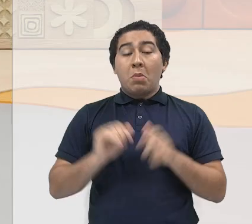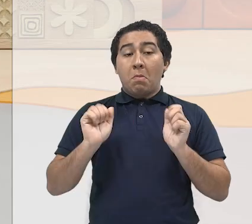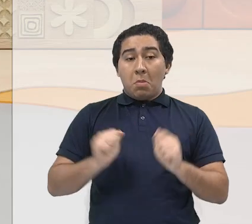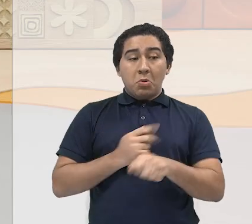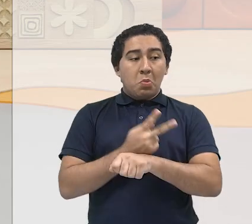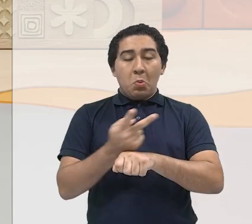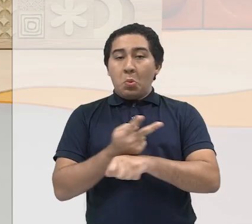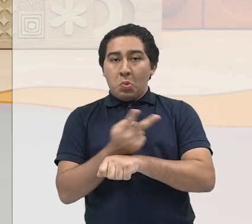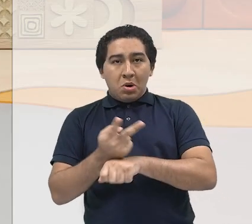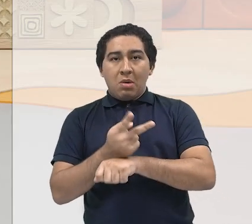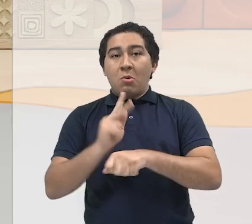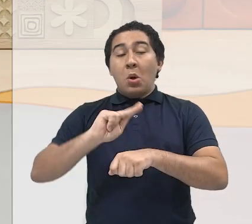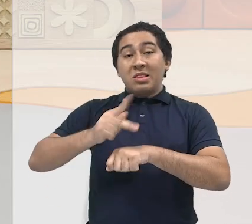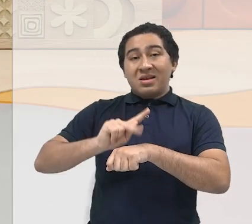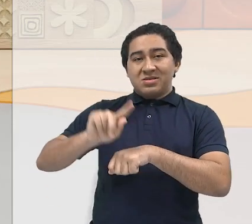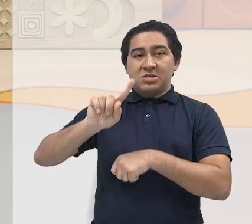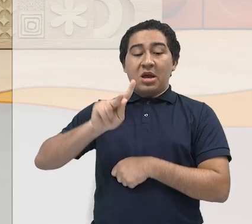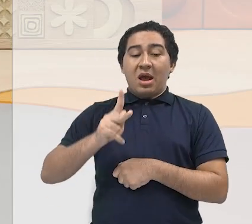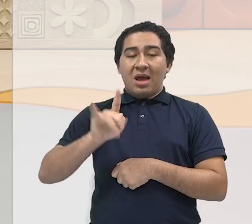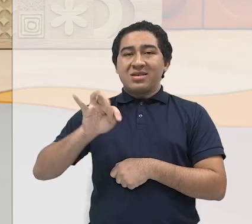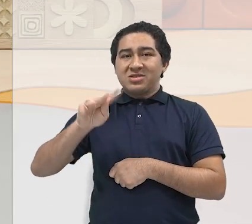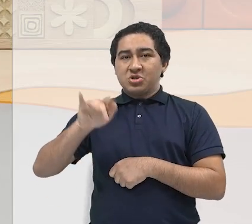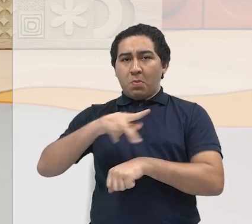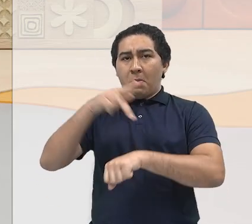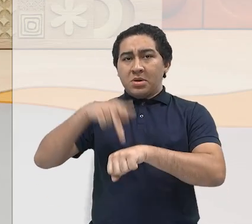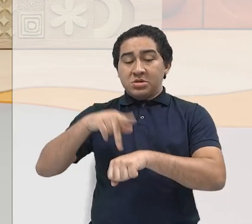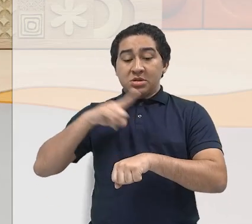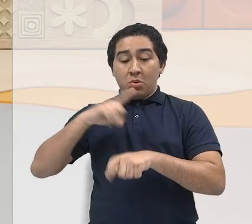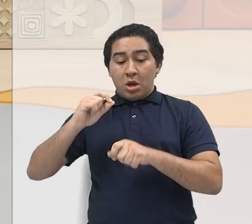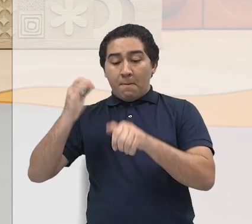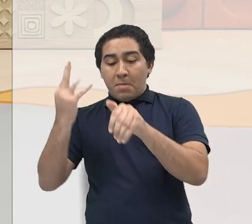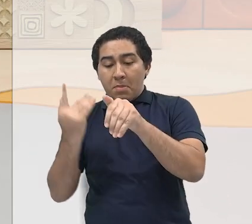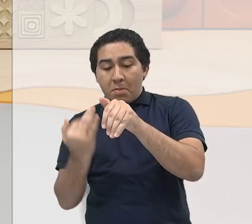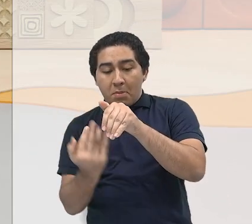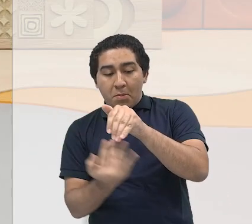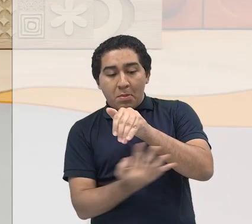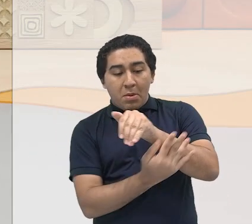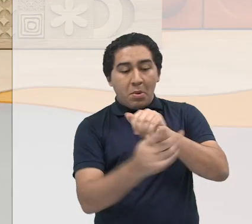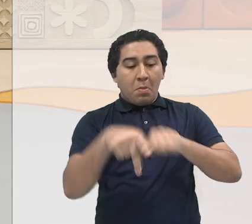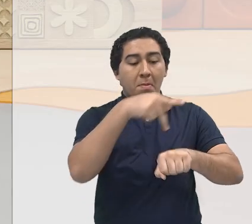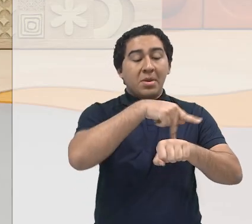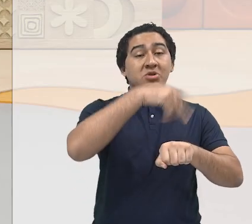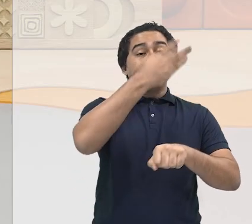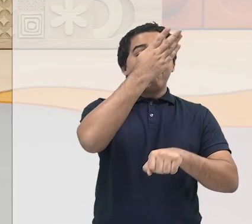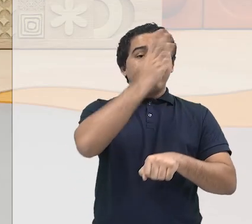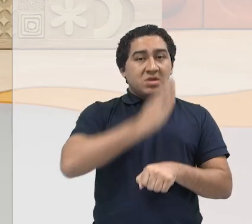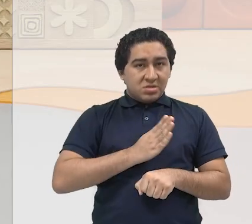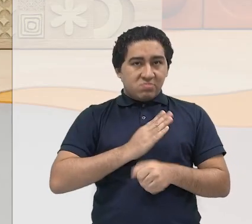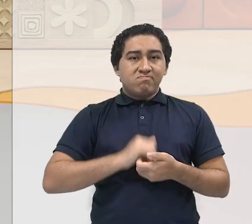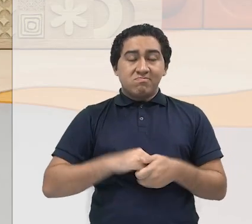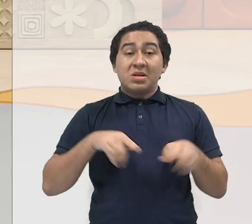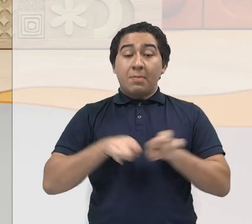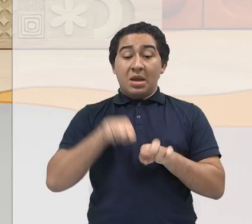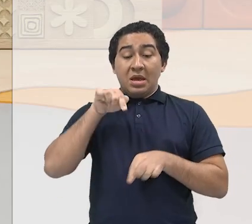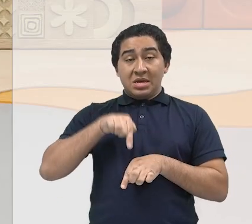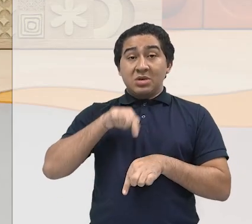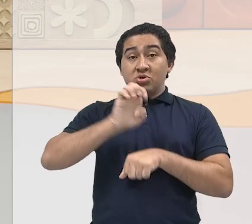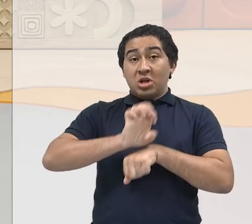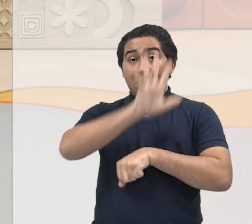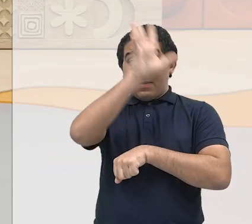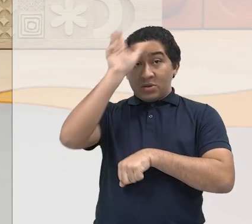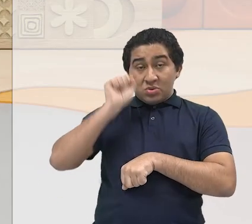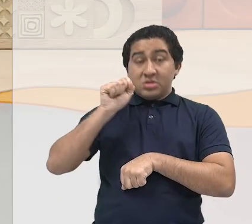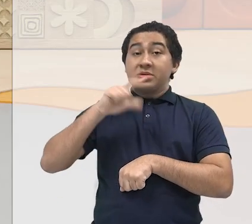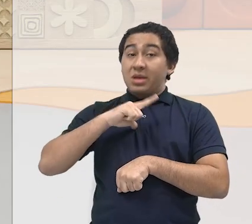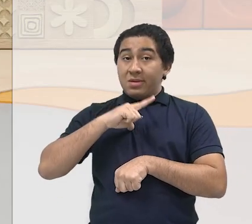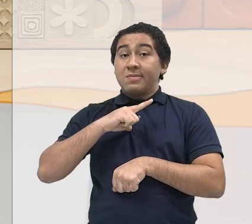que aconteceu no Haiti, tá bom? Porque muita gente migrou para o Brasil, inclusive aqui no Amazonas tem muitos haitianos que vieram nessa época